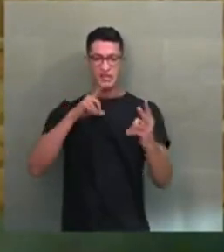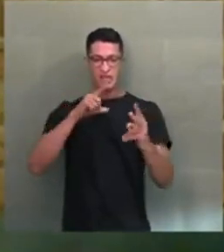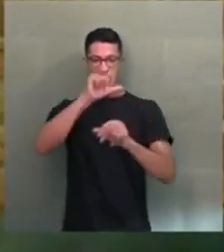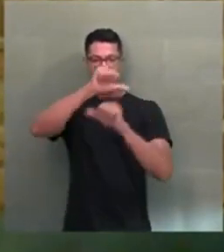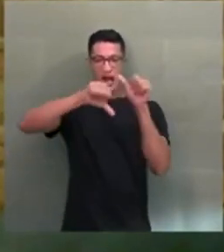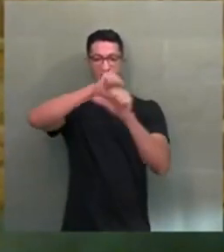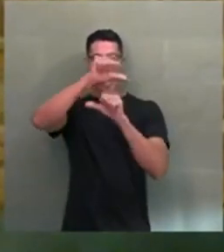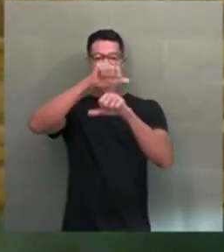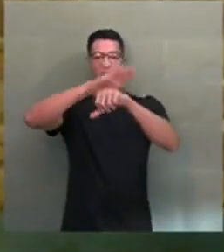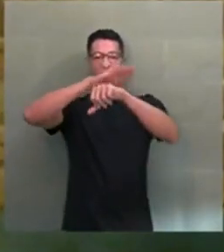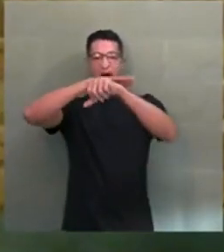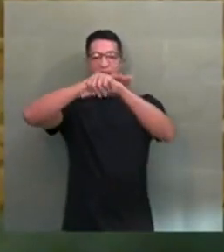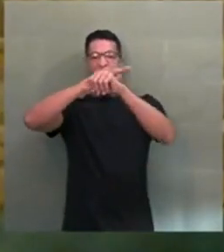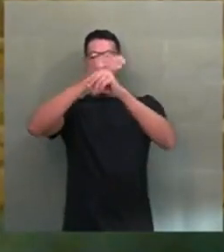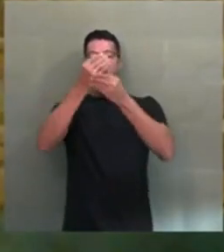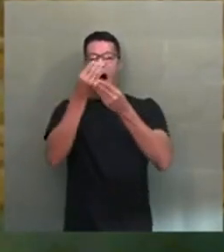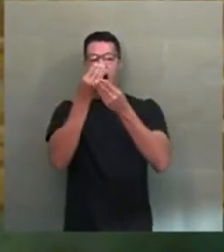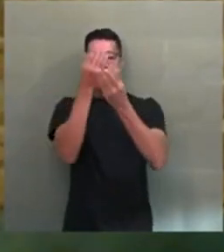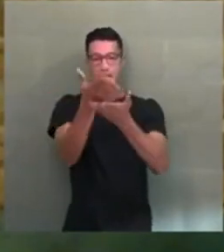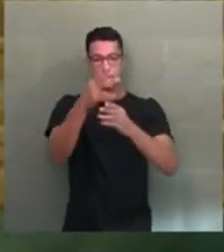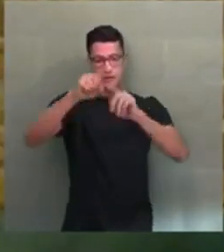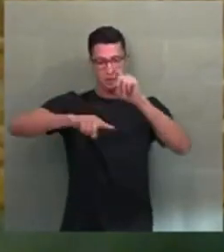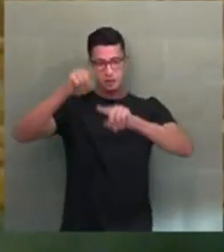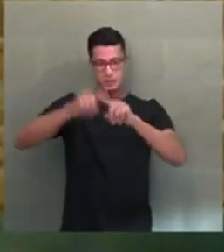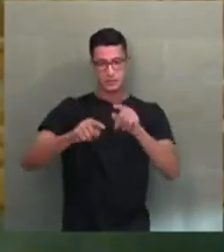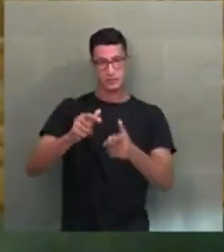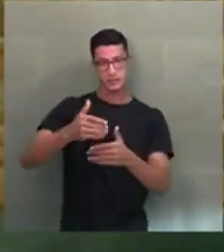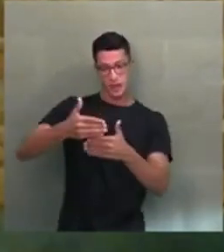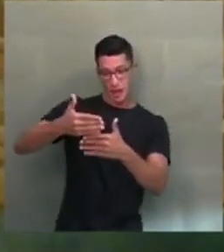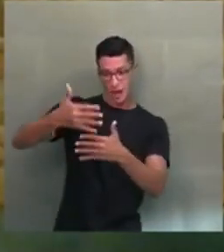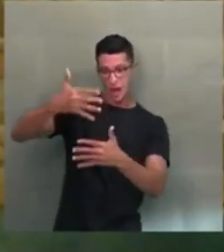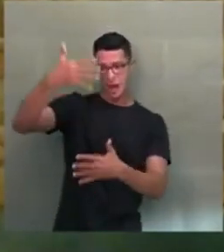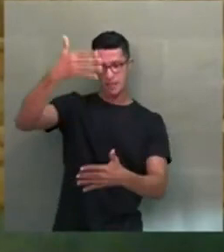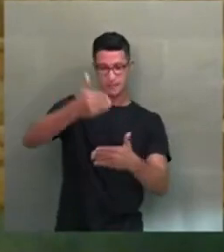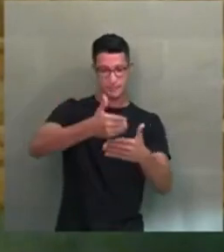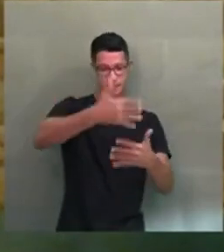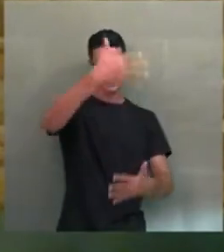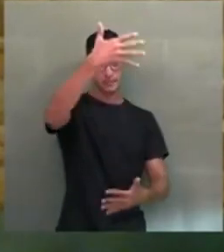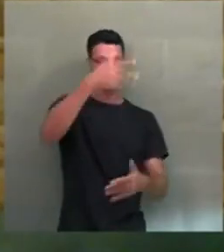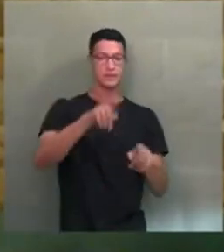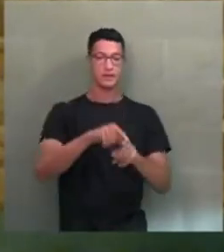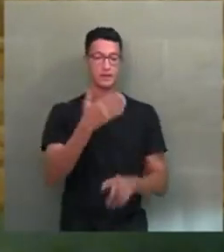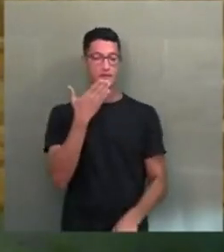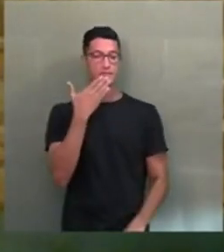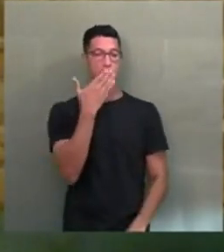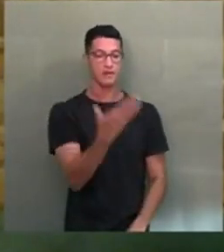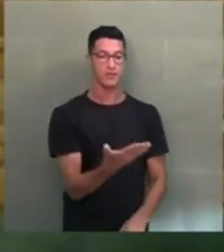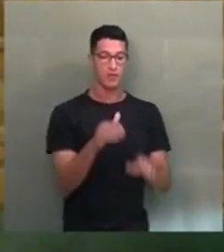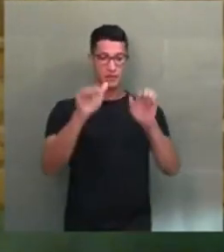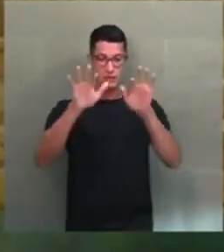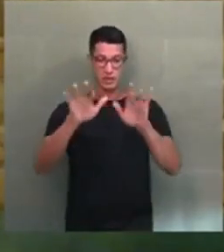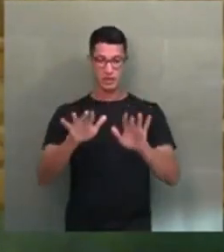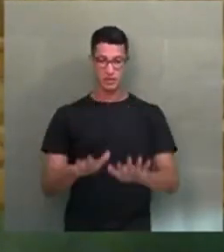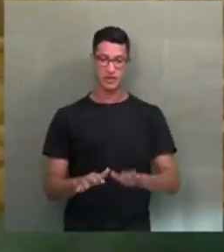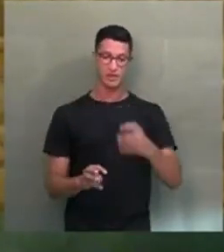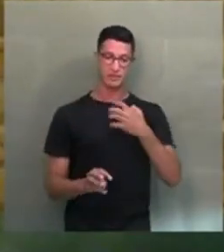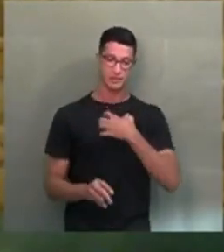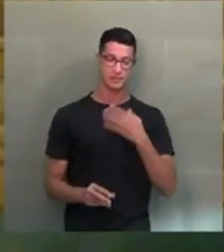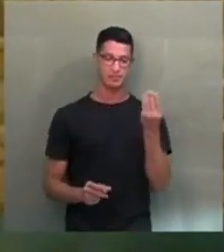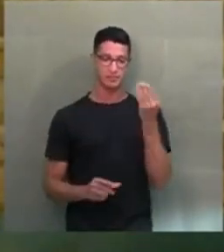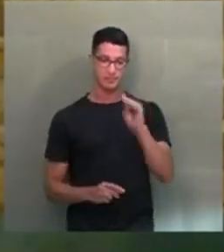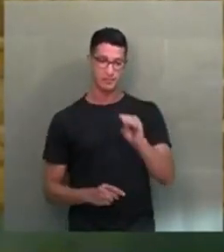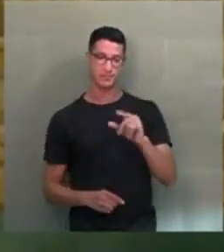alterar o horário da entrega das matérias, o tamanho das matérias, a forma de escrevê-las e de